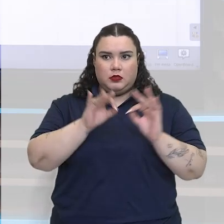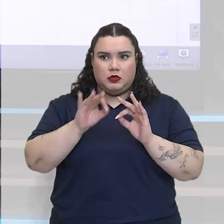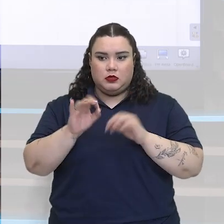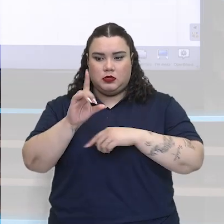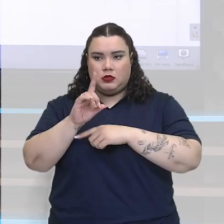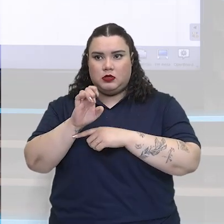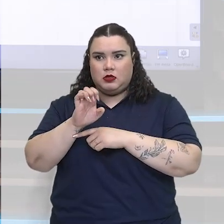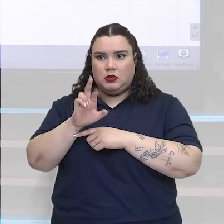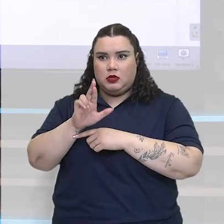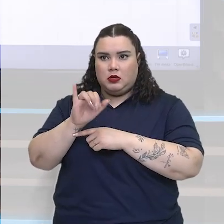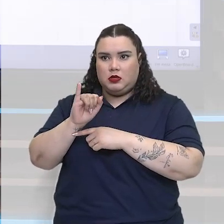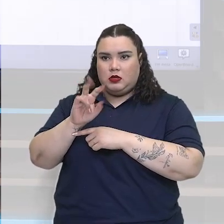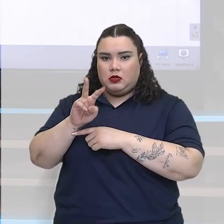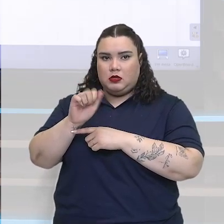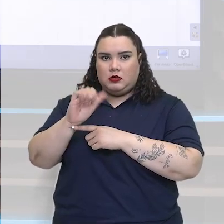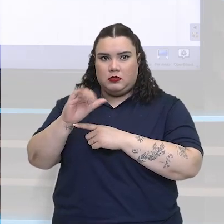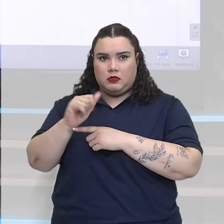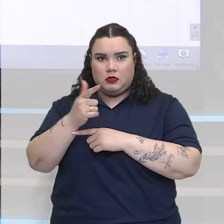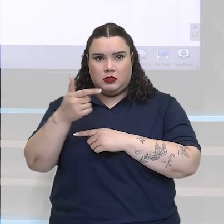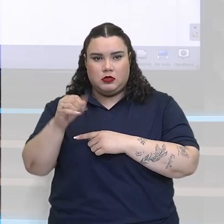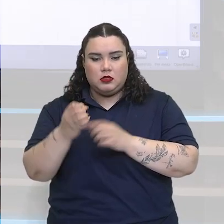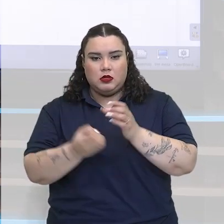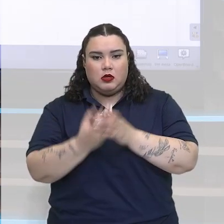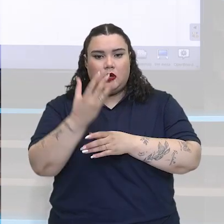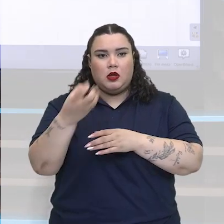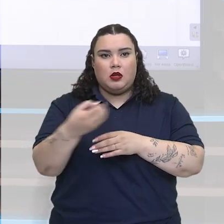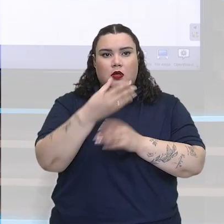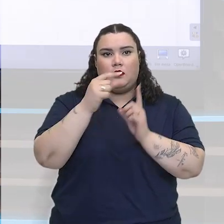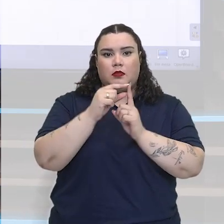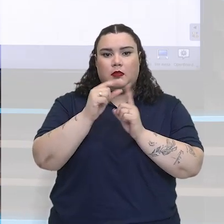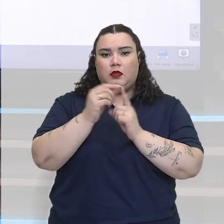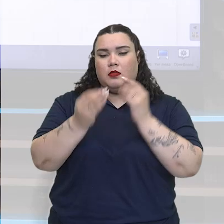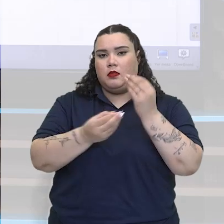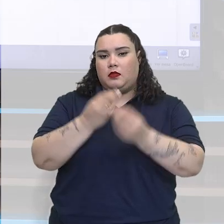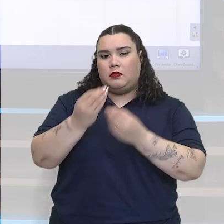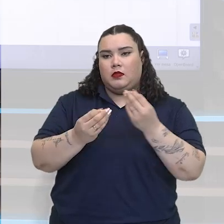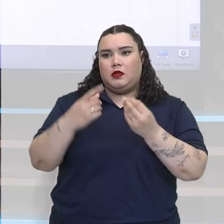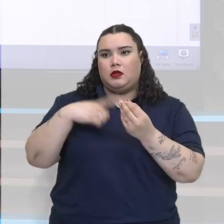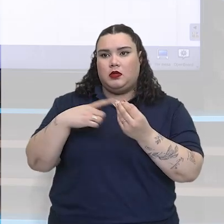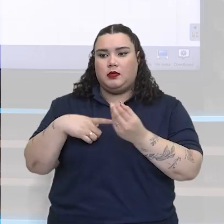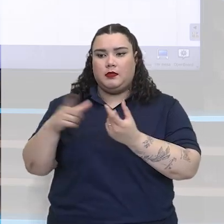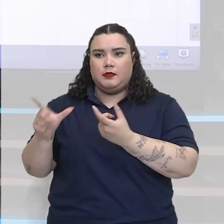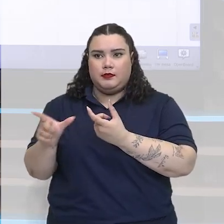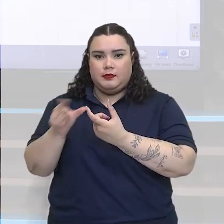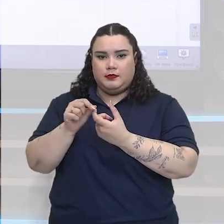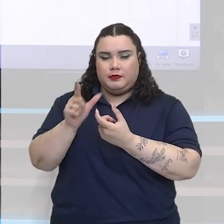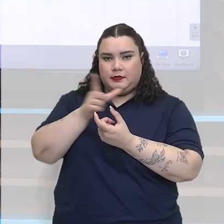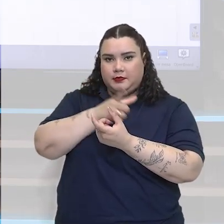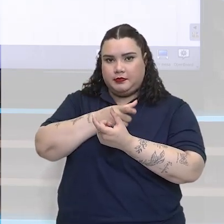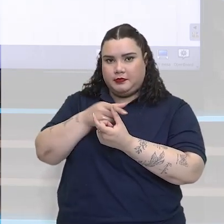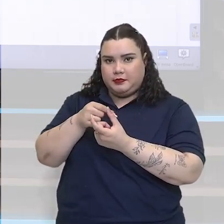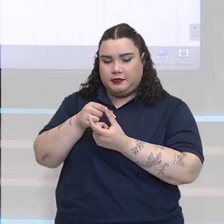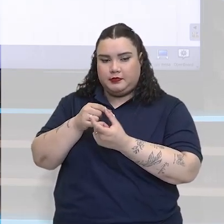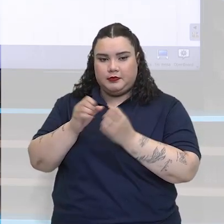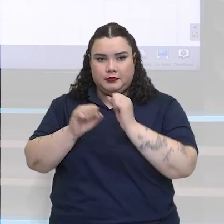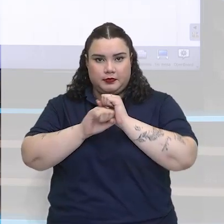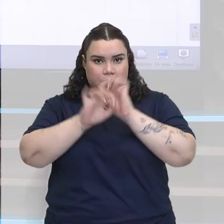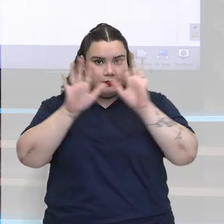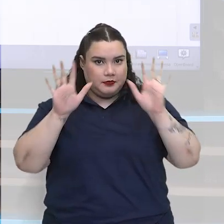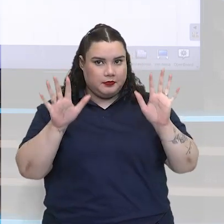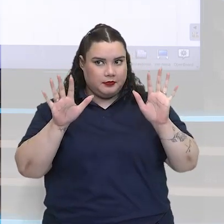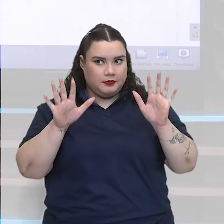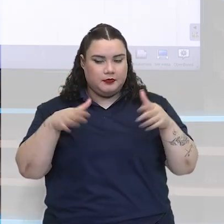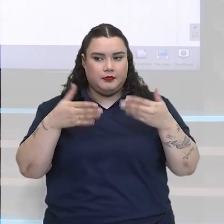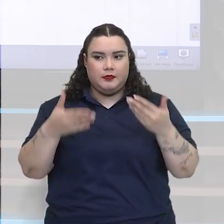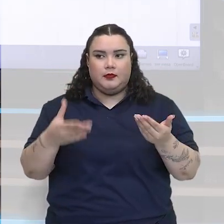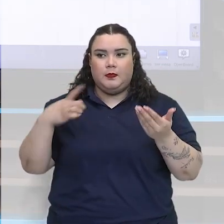derivação, ele forma novas palavras. De que forma, professora? Juntando um prefixo e um sufixo. Ficou claro?